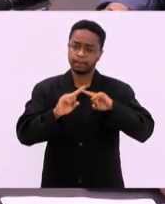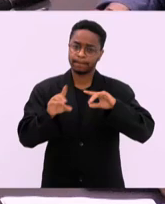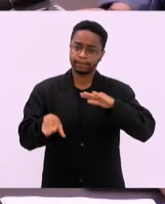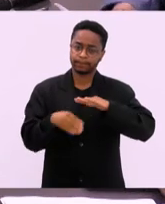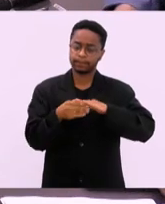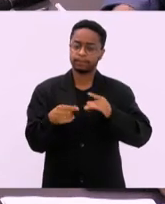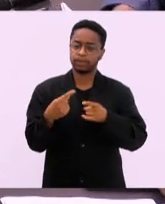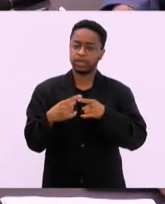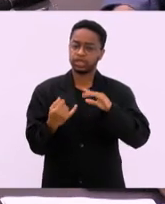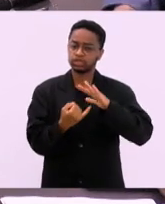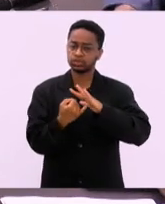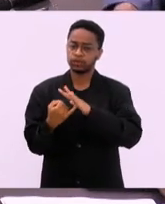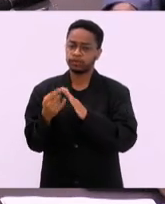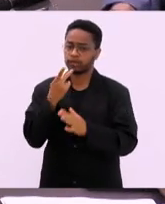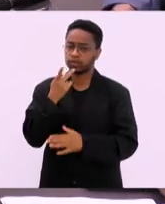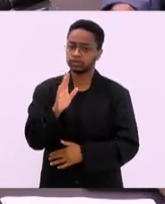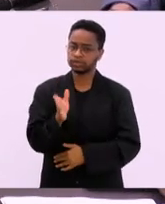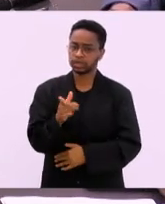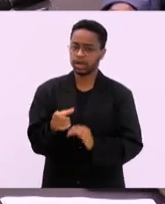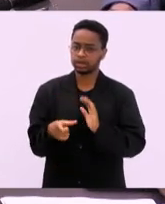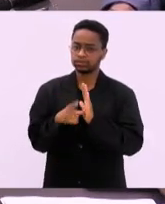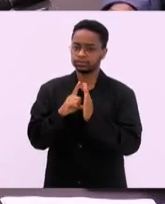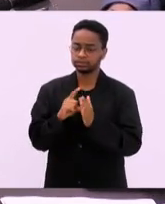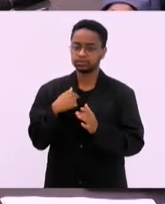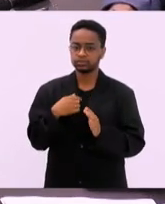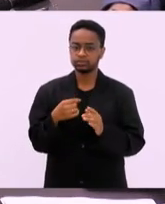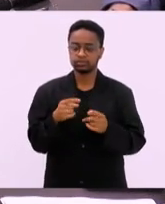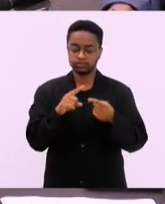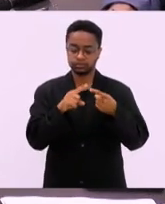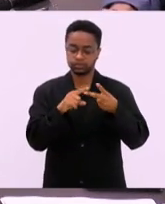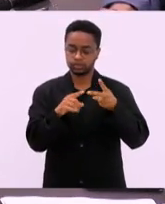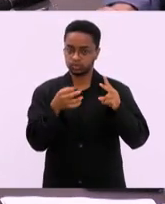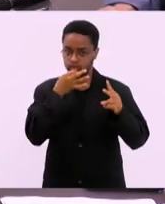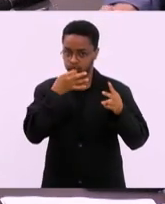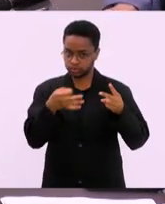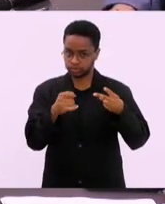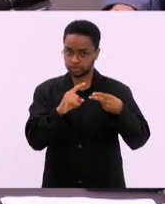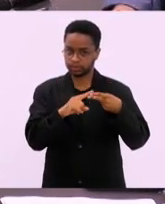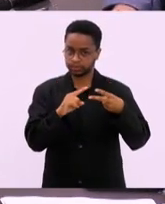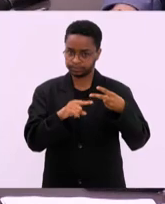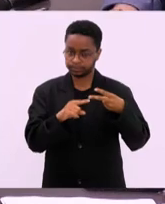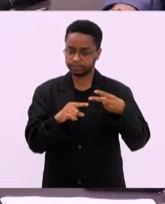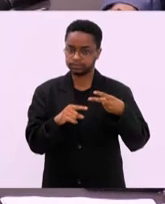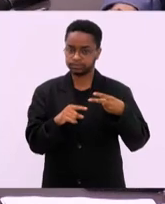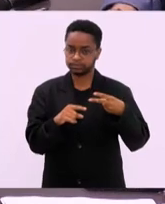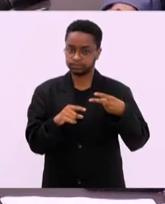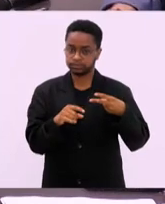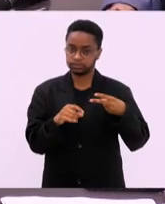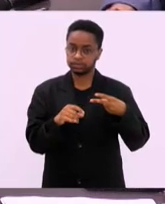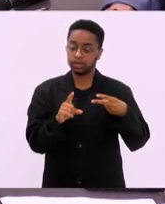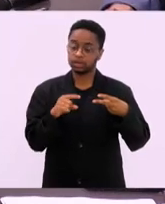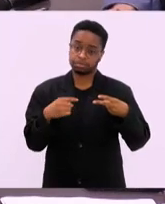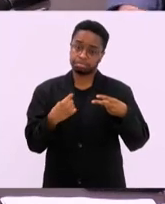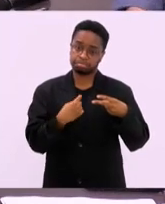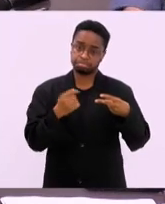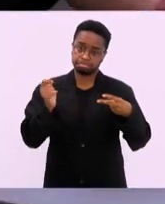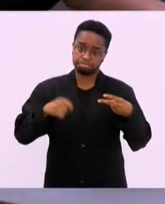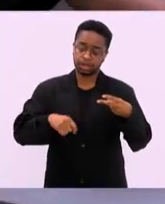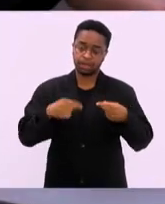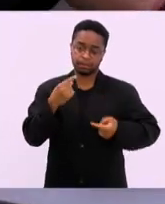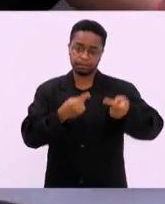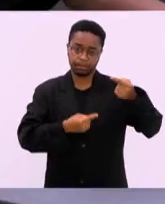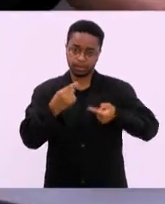no referido artigo. Eu ia sugerir duas coisas. Para a gente ter jogo em plenário, jogo de